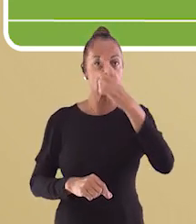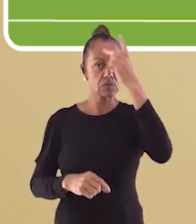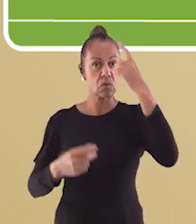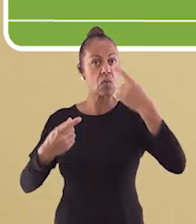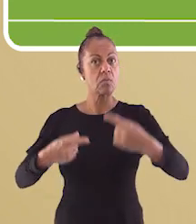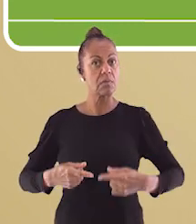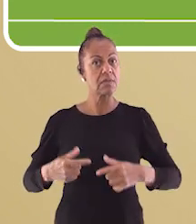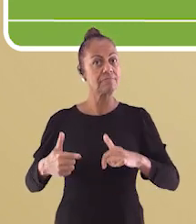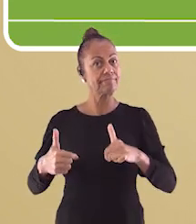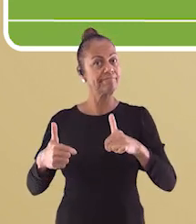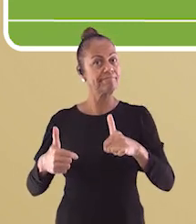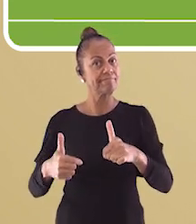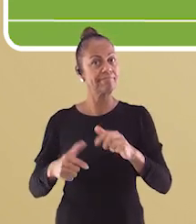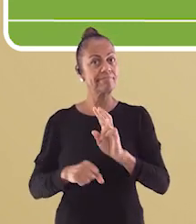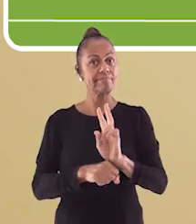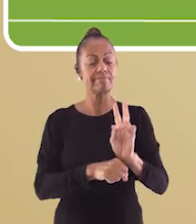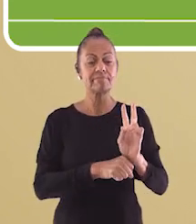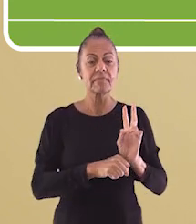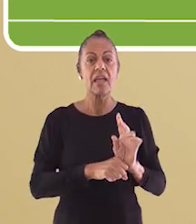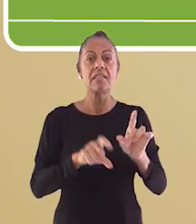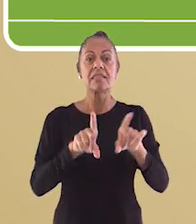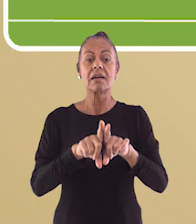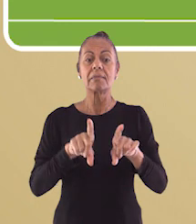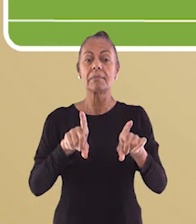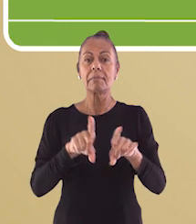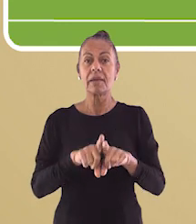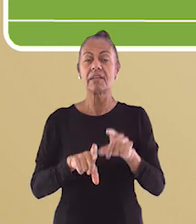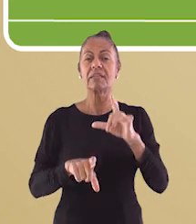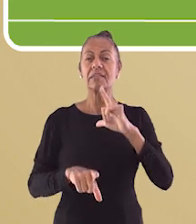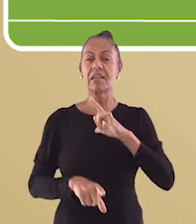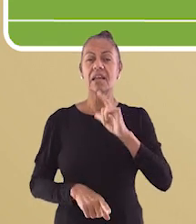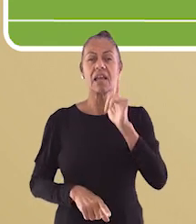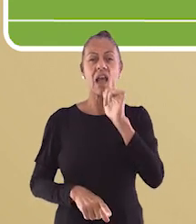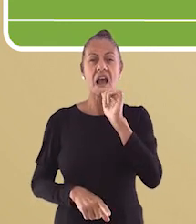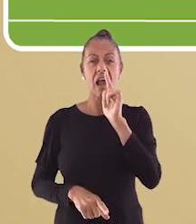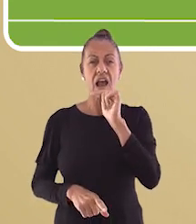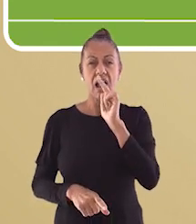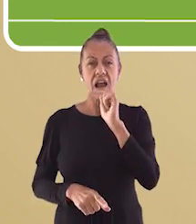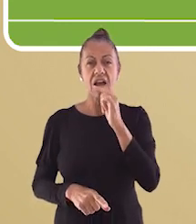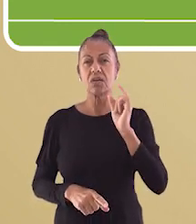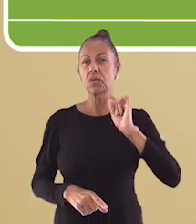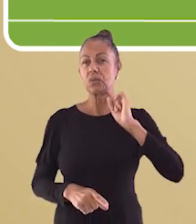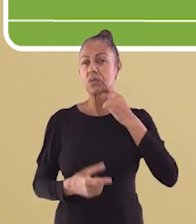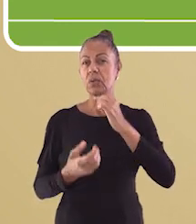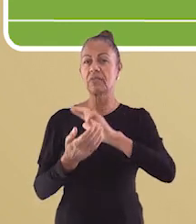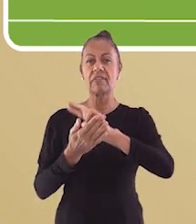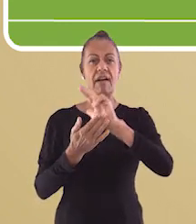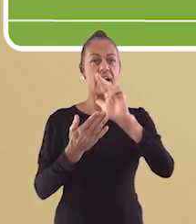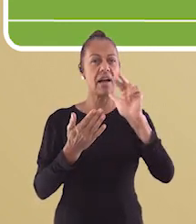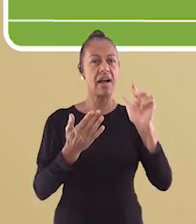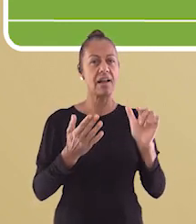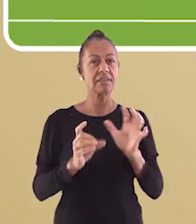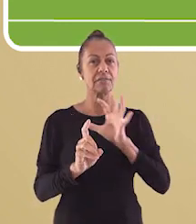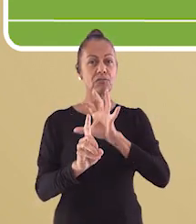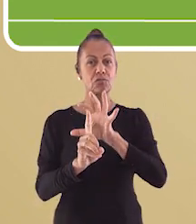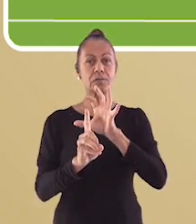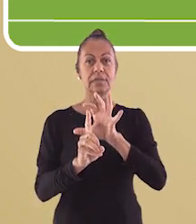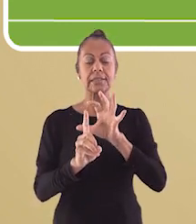atividades, devendo preservá-la. A gente aprendeu também que existem diferentes tipos de poluição da água, com diferentes impactos